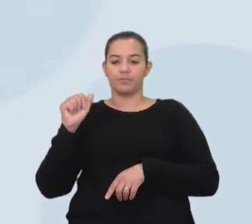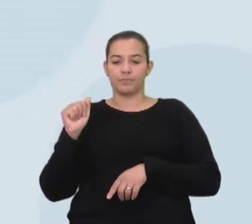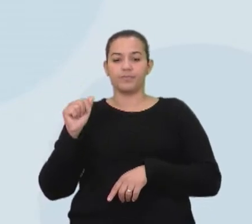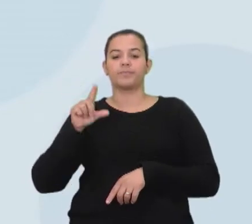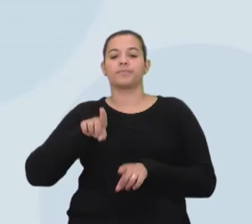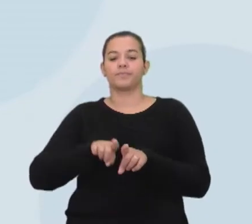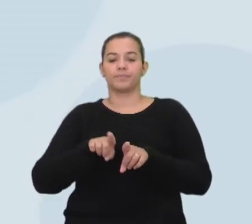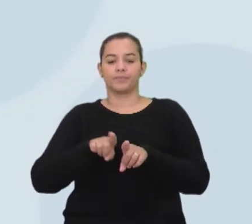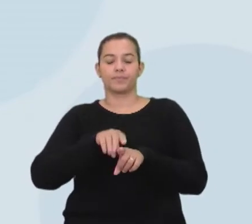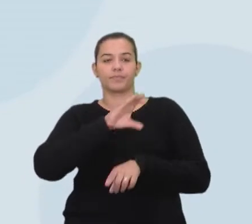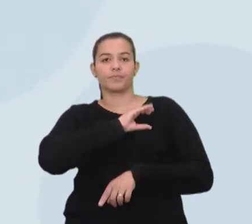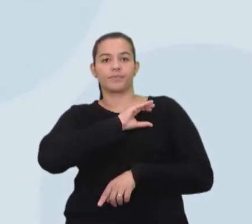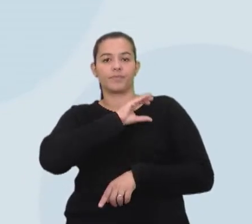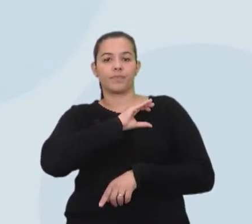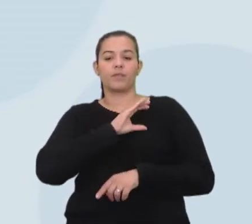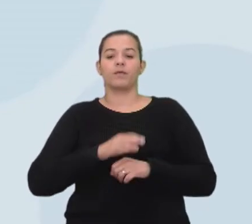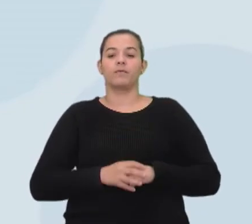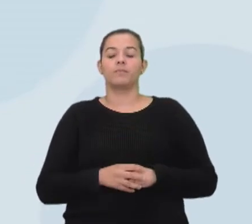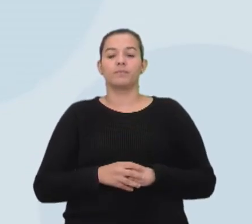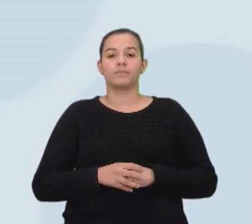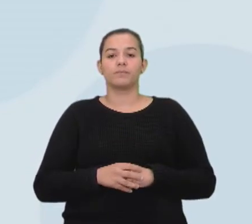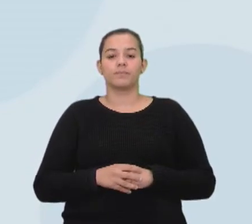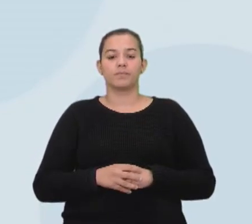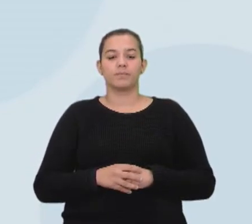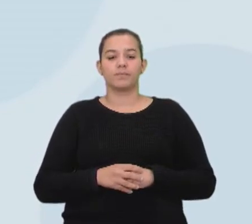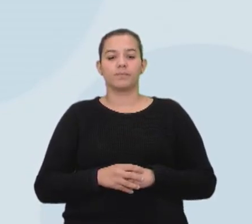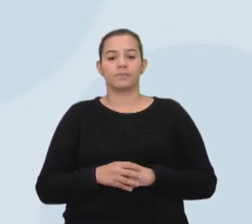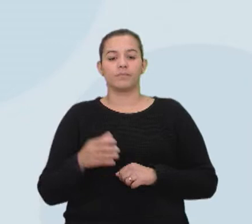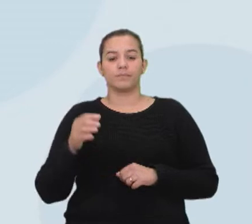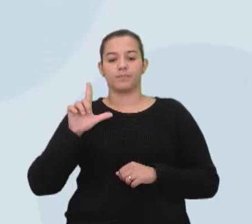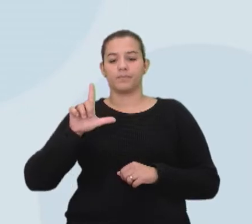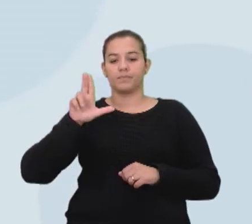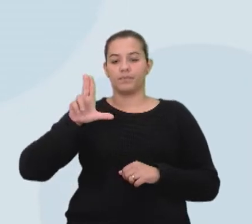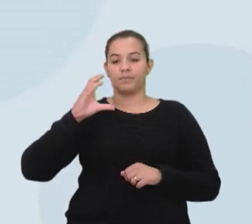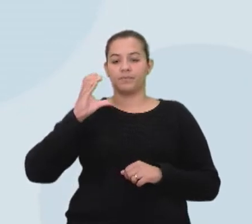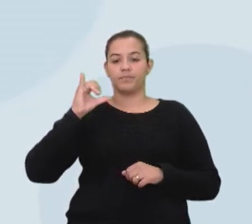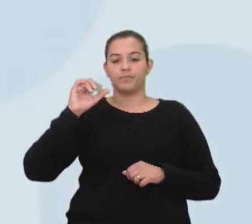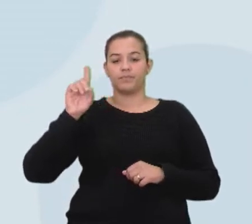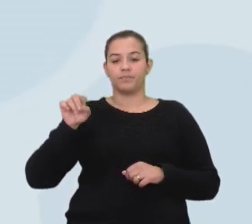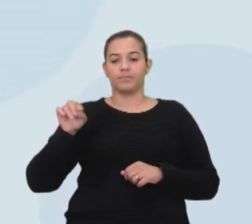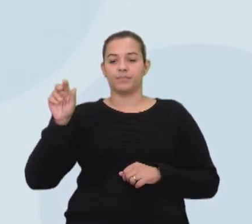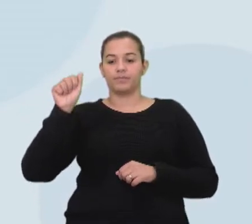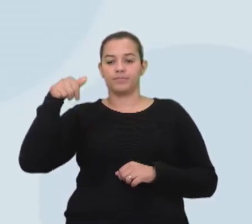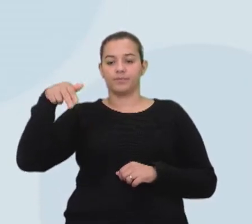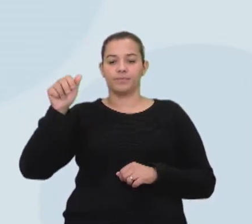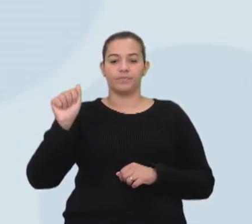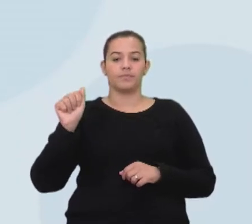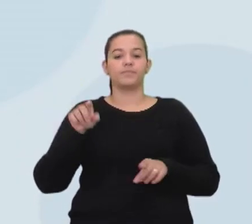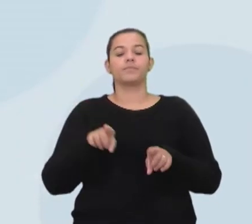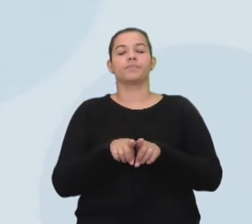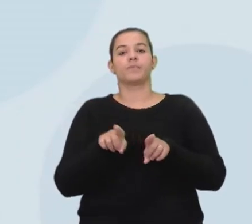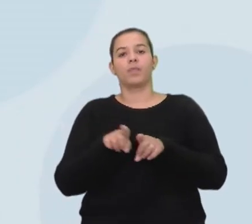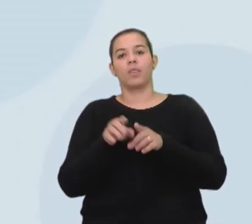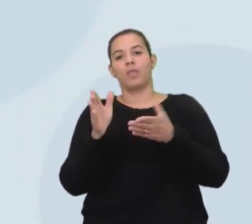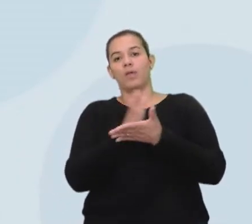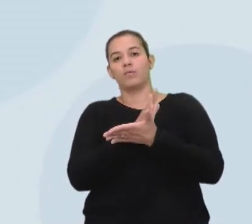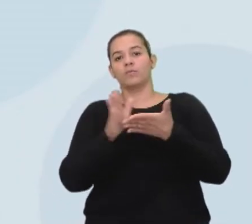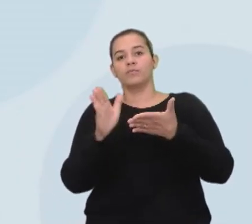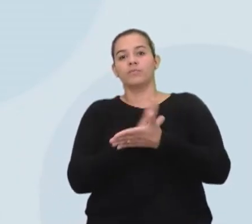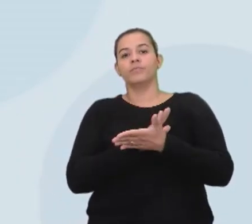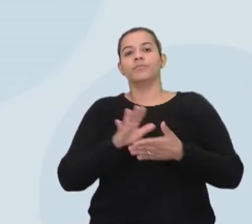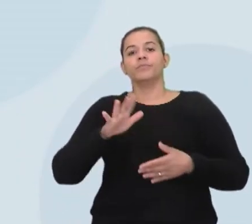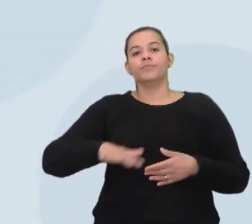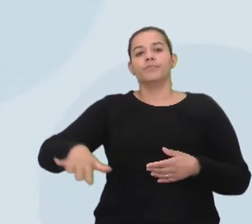Canadá. Além disso, tem a Lusiânia, né? Nos atuais Estados Unidos da América, algumas regiões da